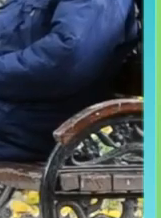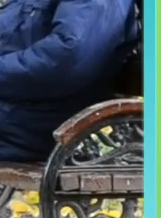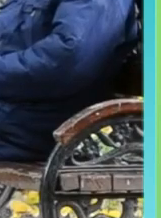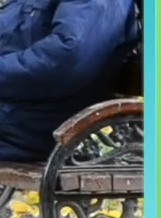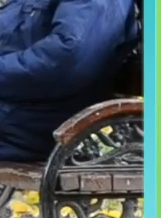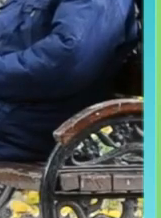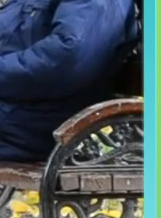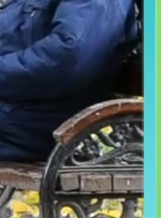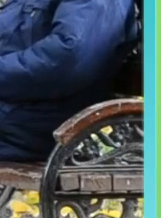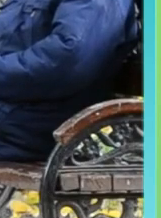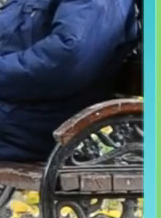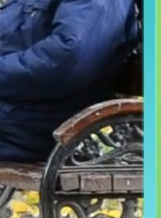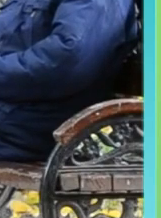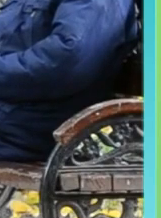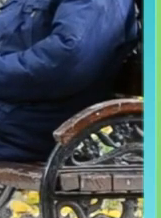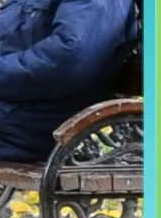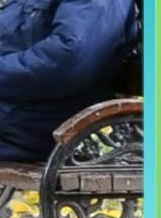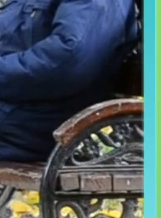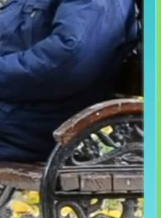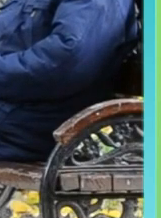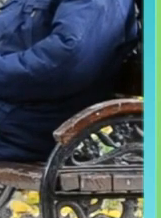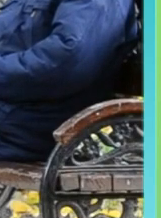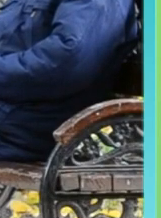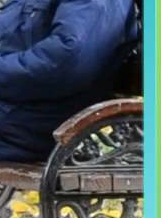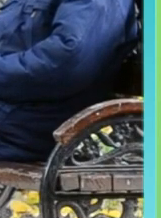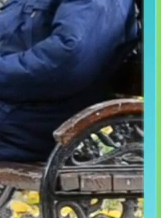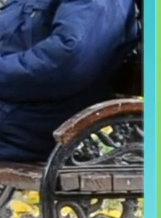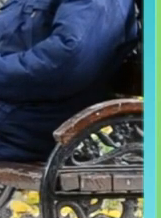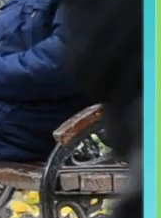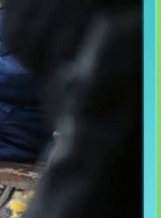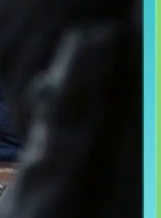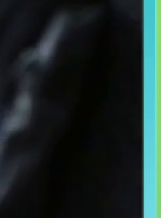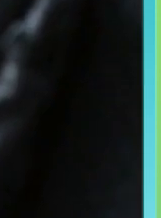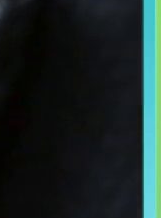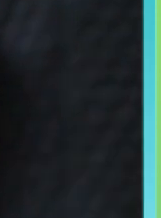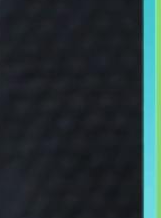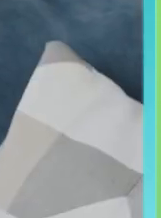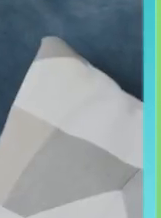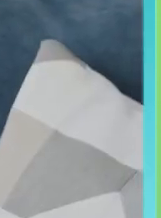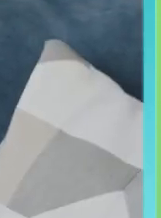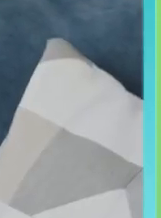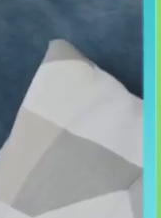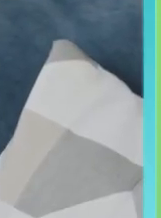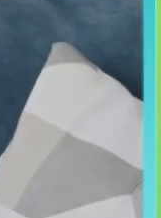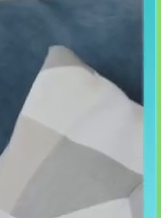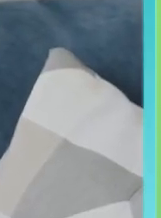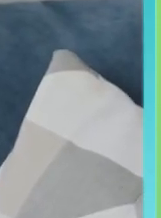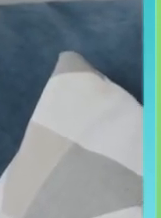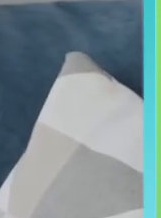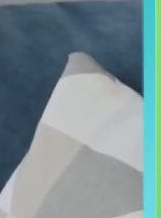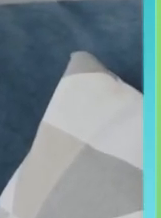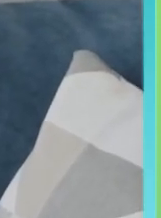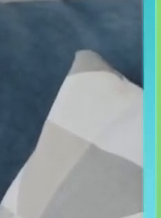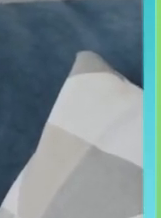o Olá meus amigos e minhas amigas aposentados e pensionistas que acompanham aqui nesse momento nosso canal ou lá para você que já chegou agora